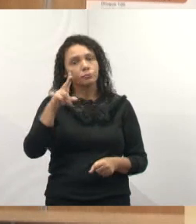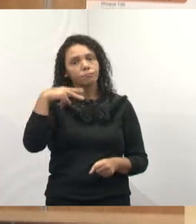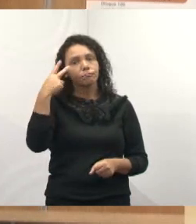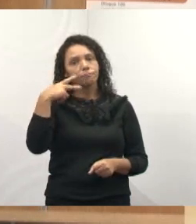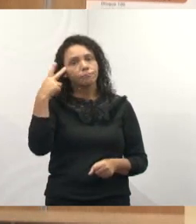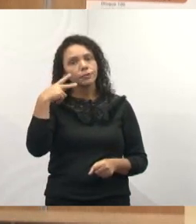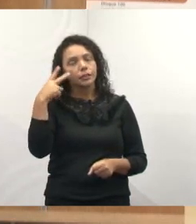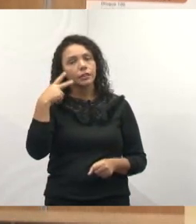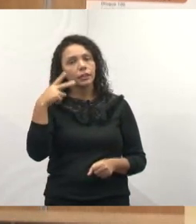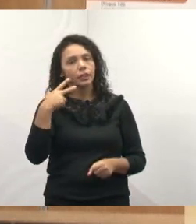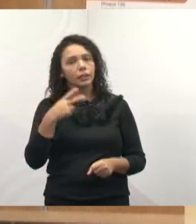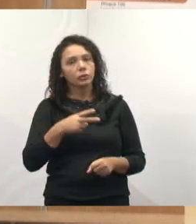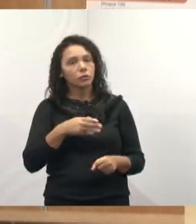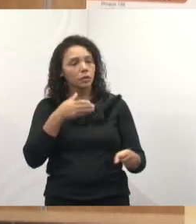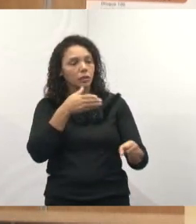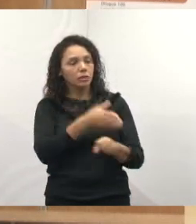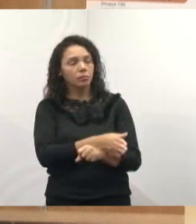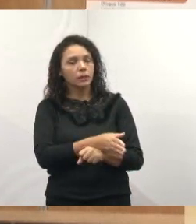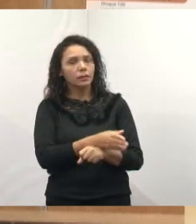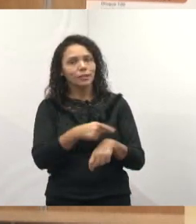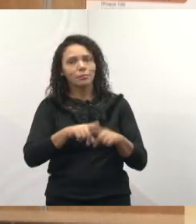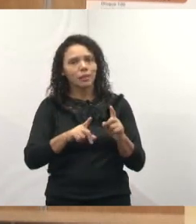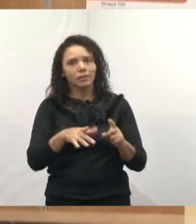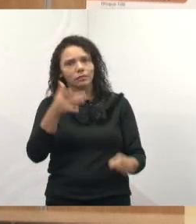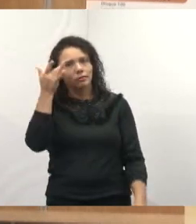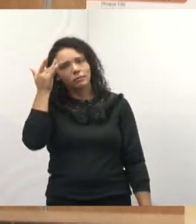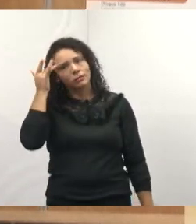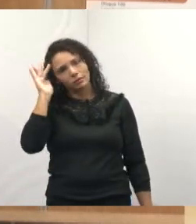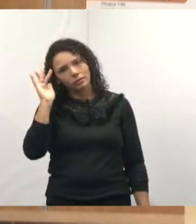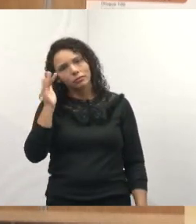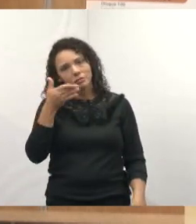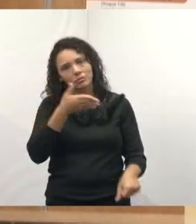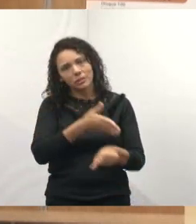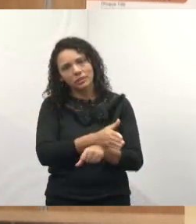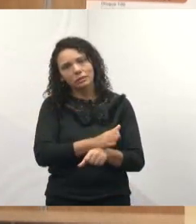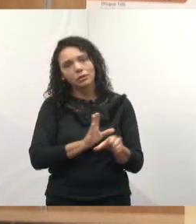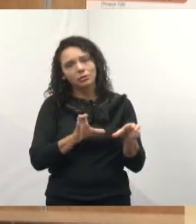nem sabia que fazia parte da Comissão de Obras.